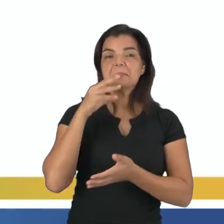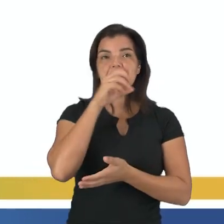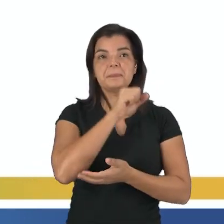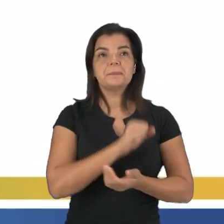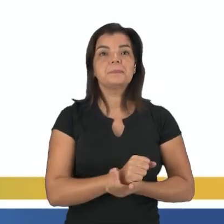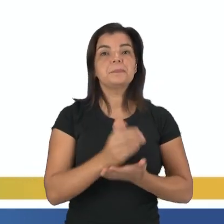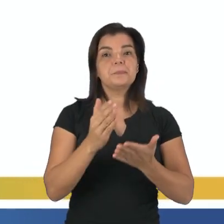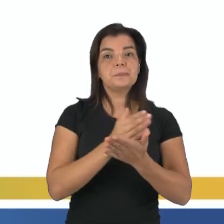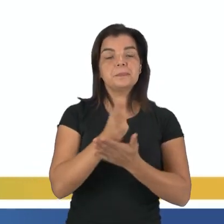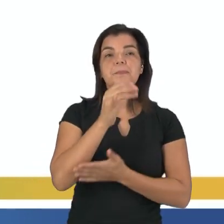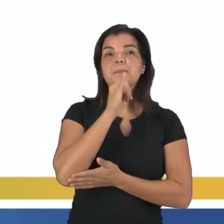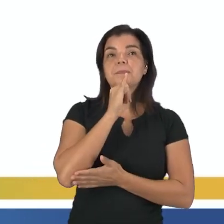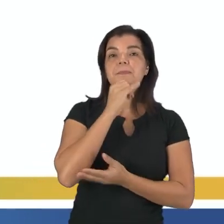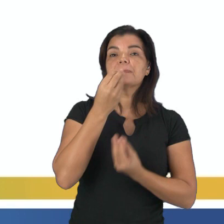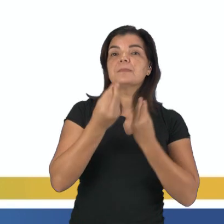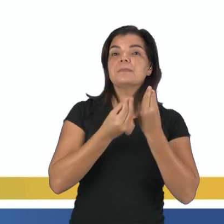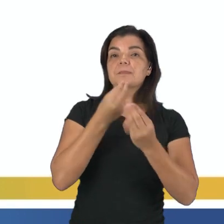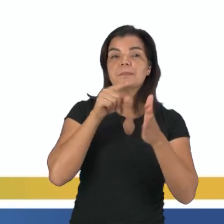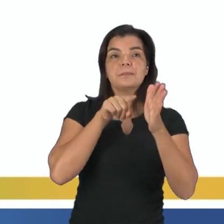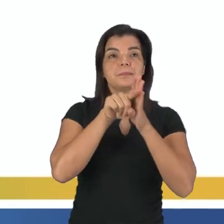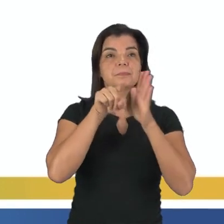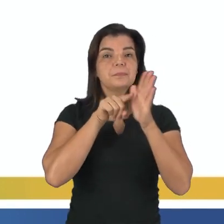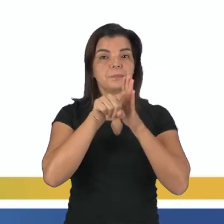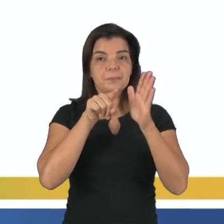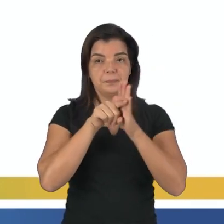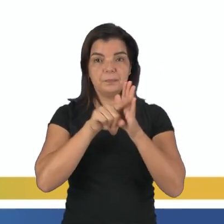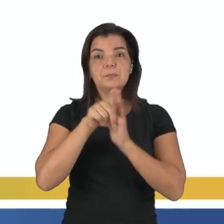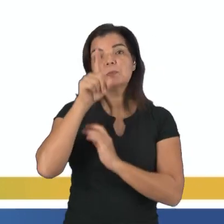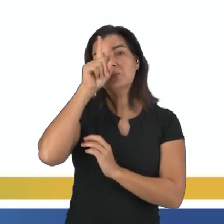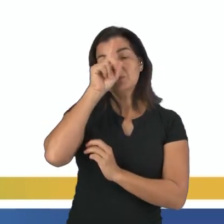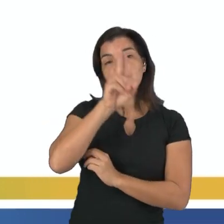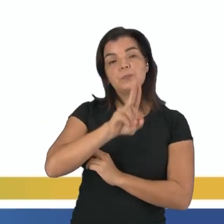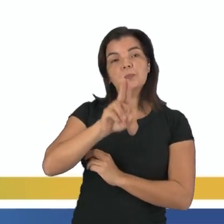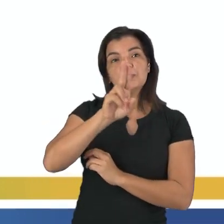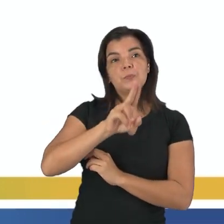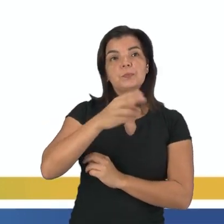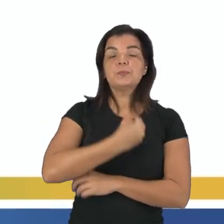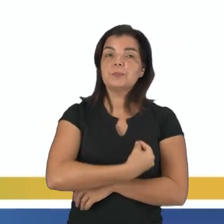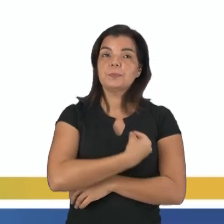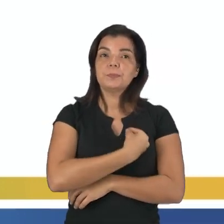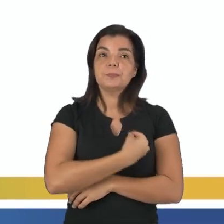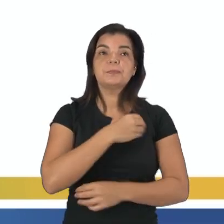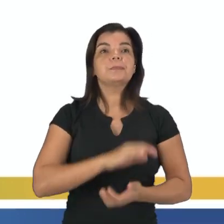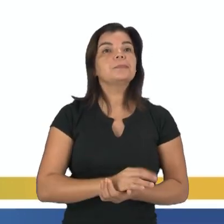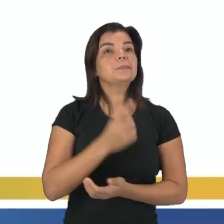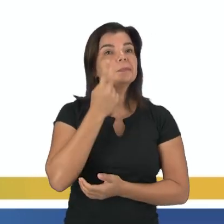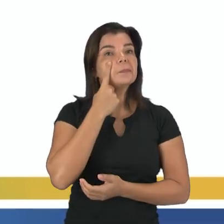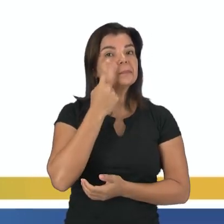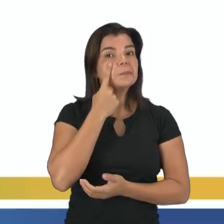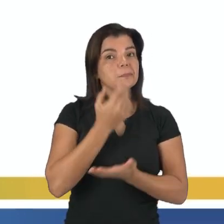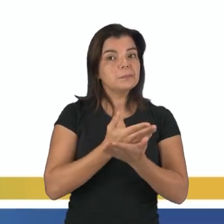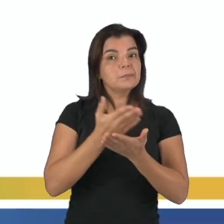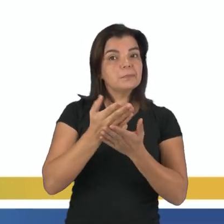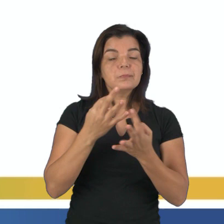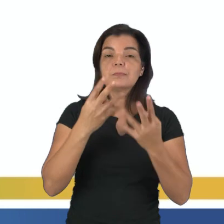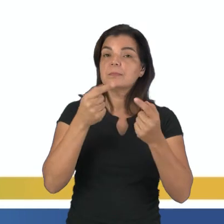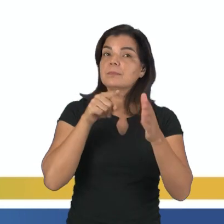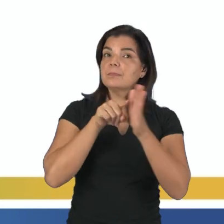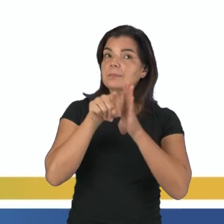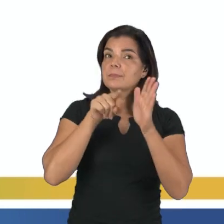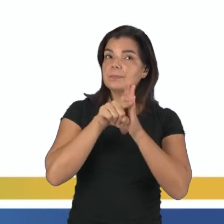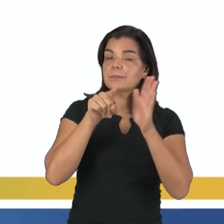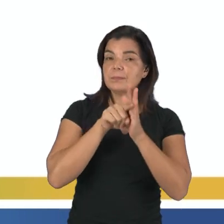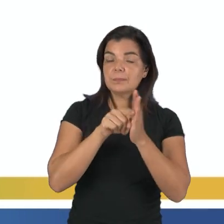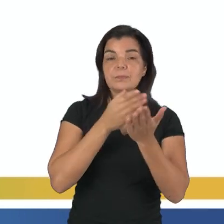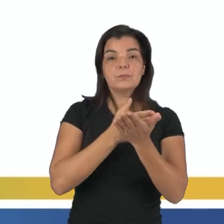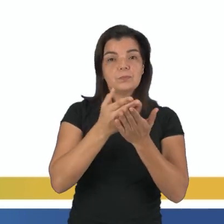Aí temos alguns exemplos de como fazer perguntas sobre rotina usando o presente simples. Observem que está começando todas as perguntas com o